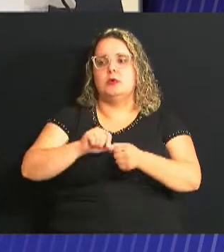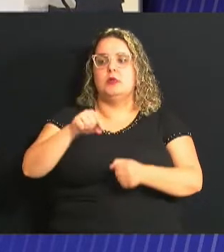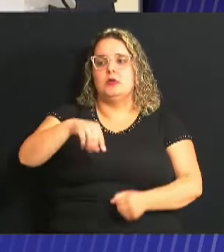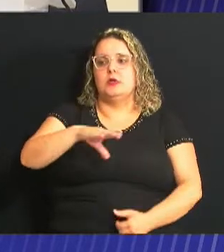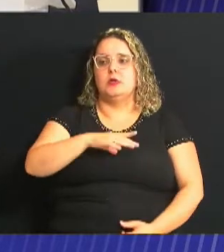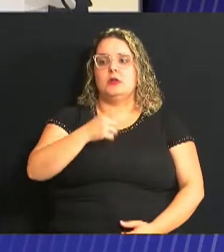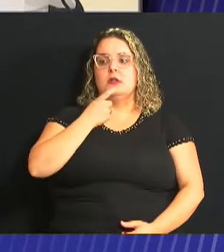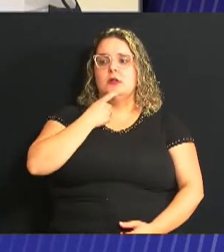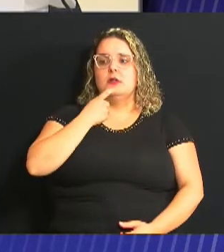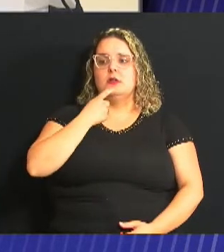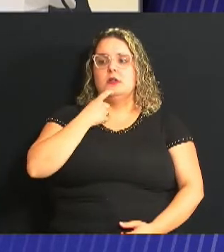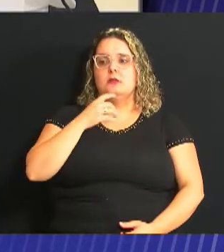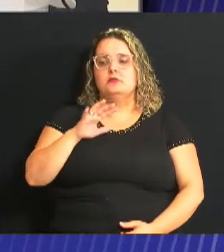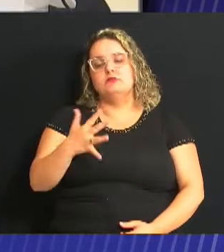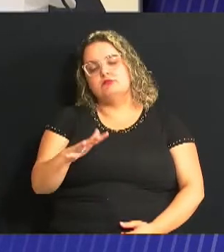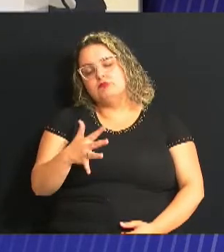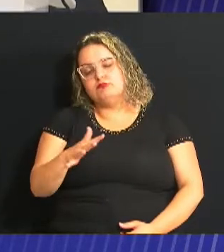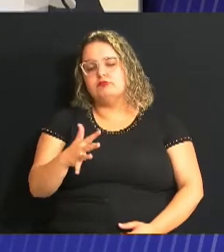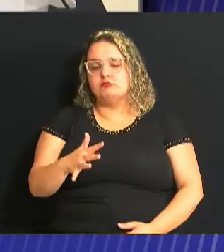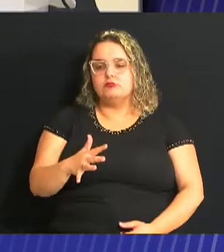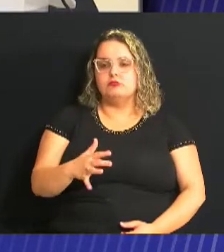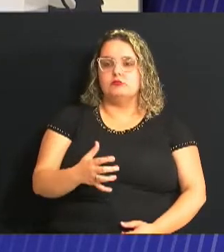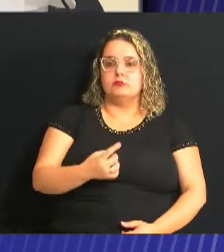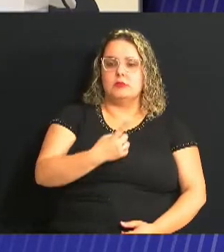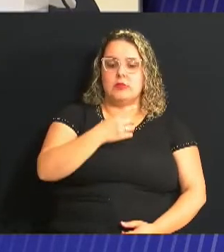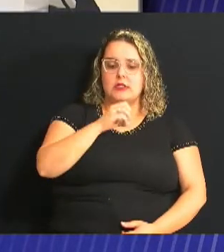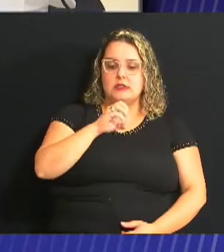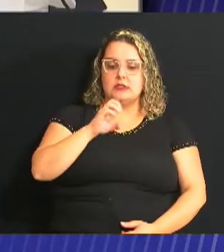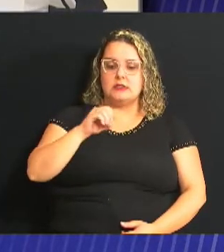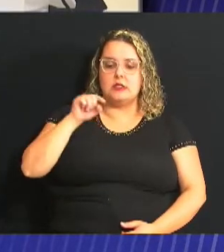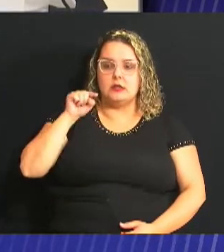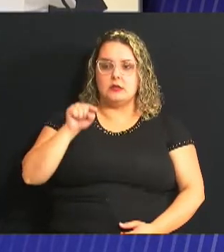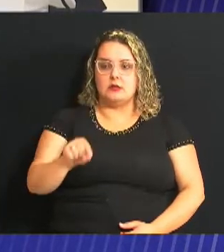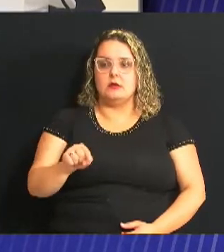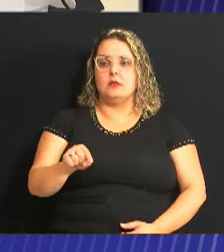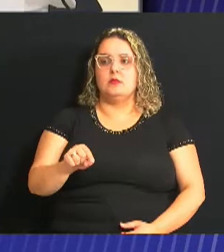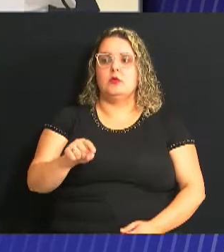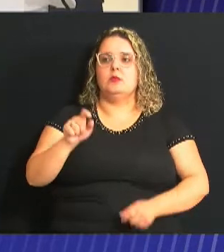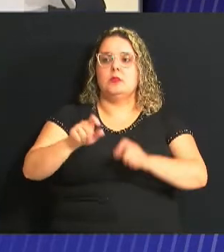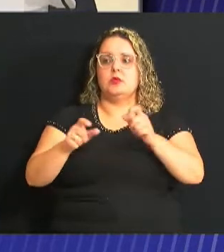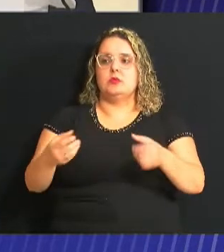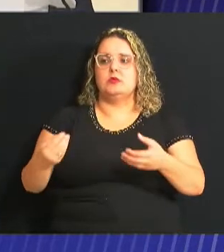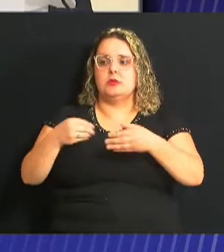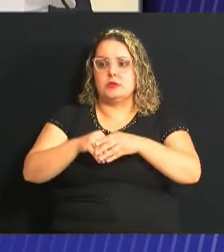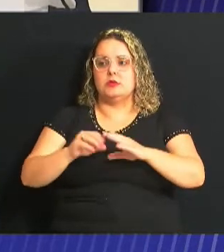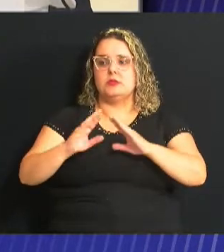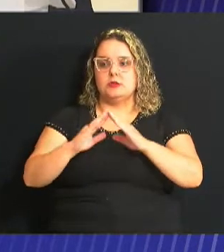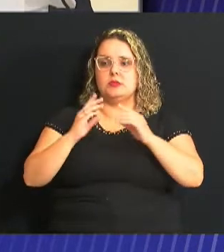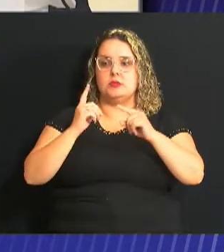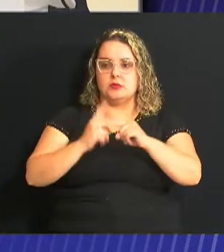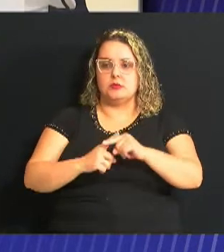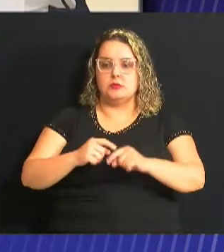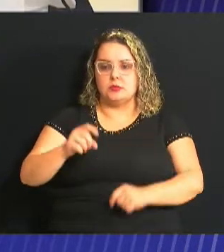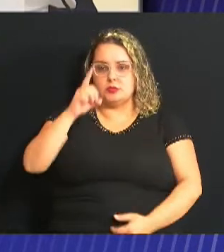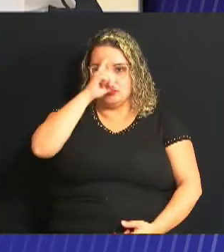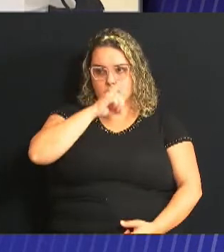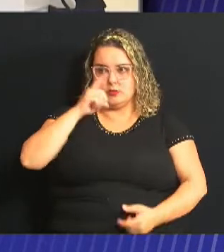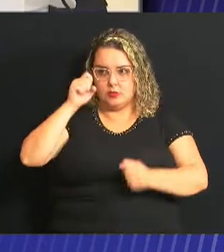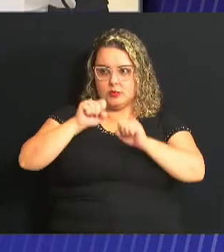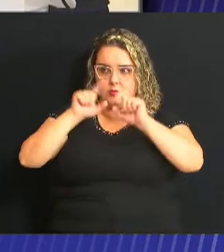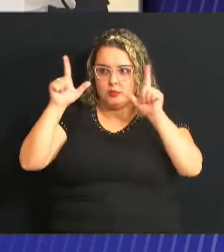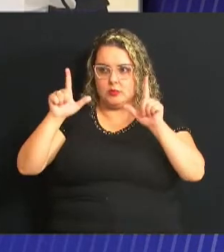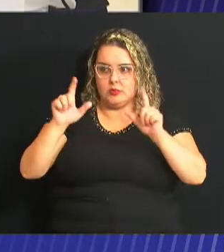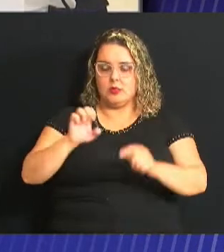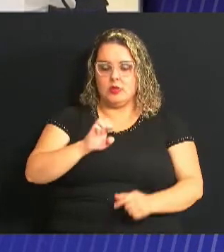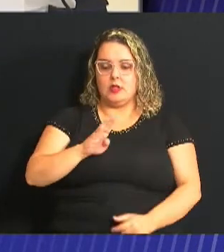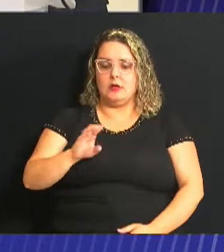Campinas, aproximadamente 100 mil pessoas estão nas igrejas, aos domingos de manhã, na chamada Escolas